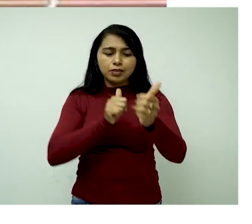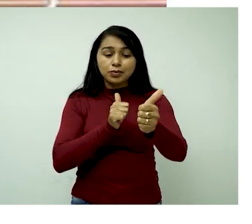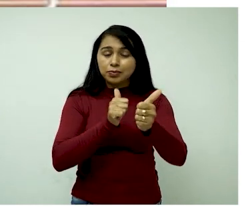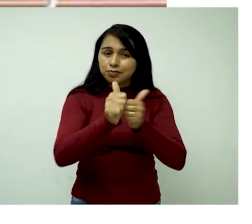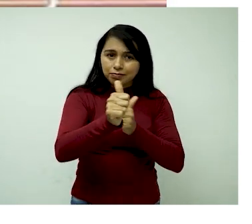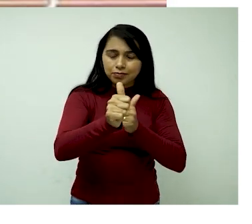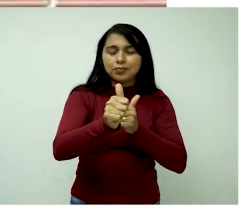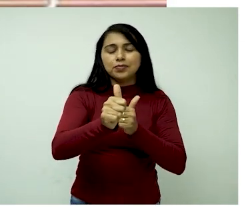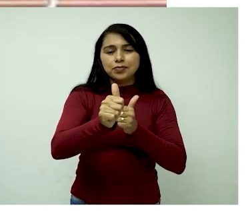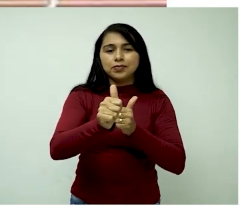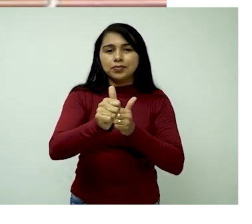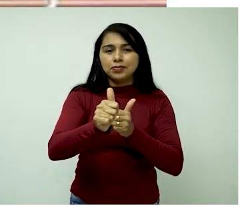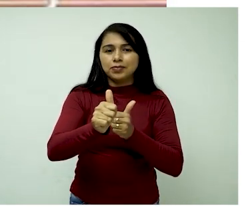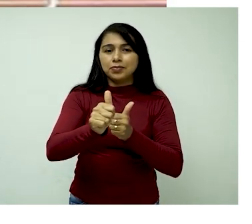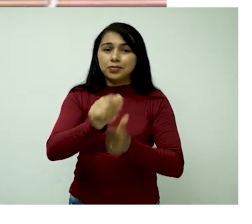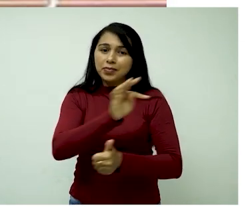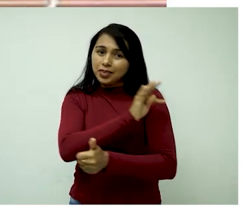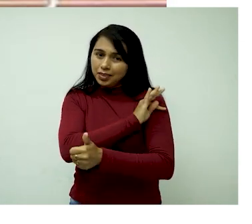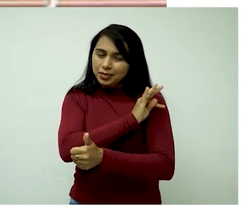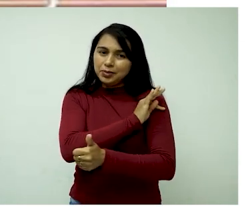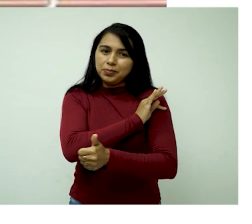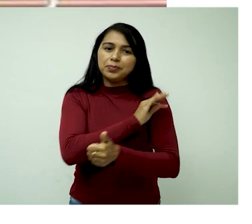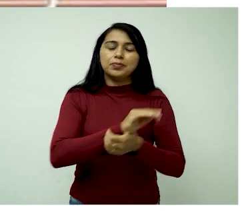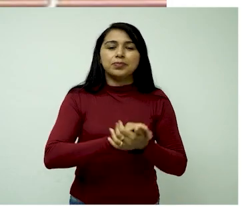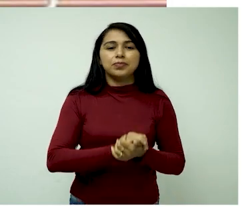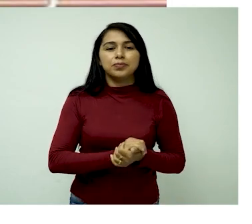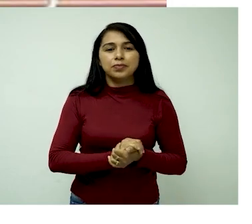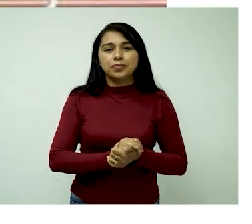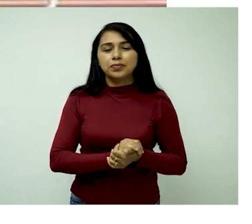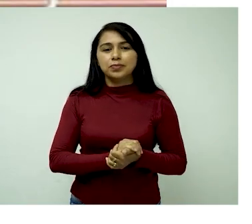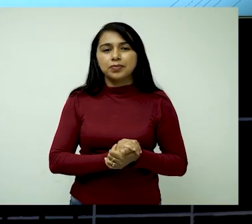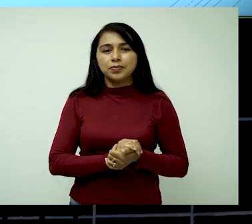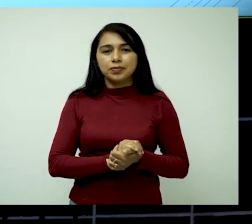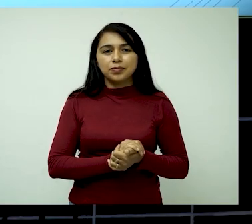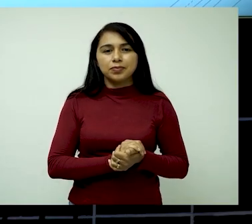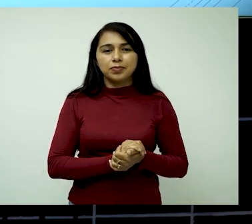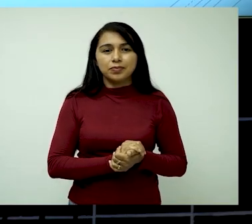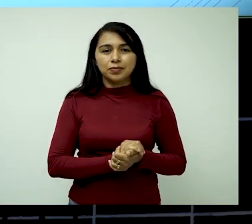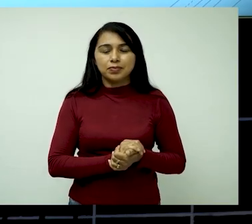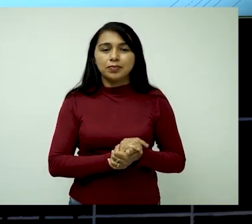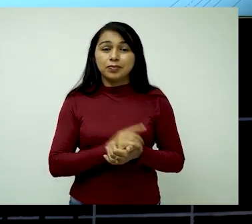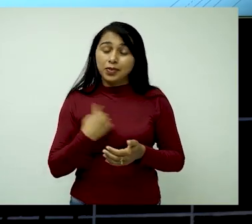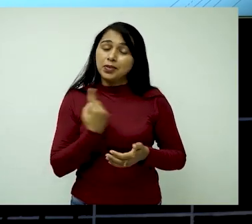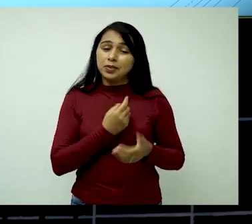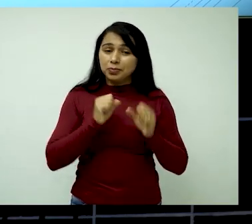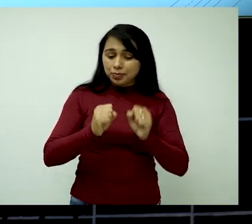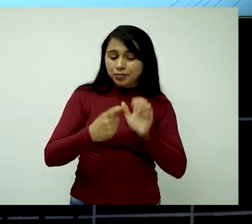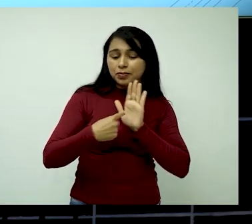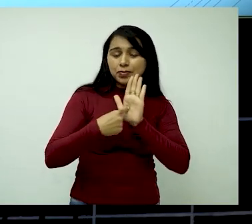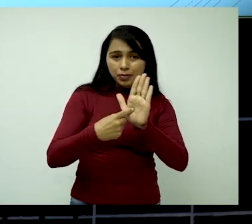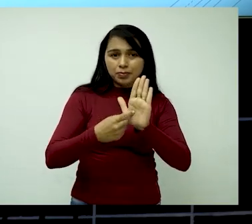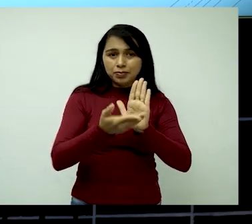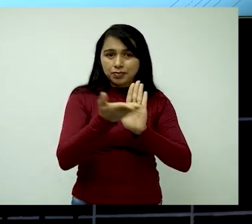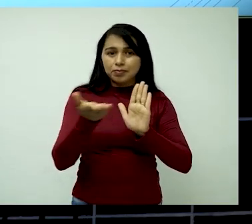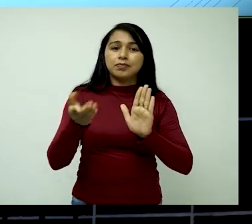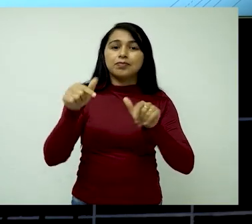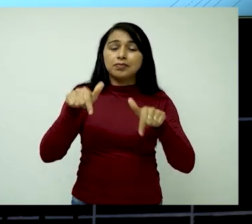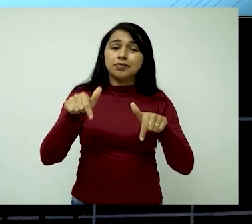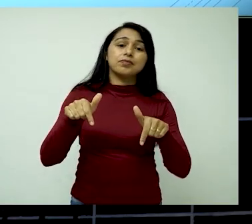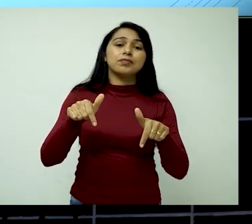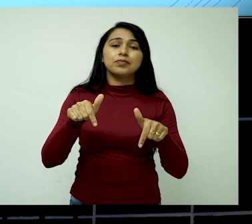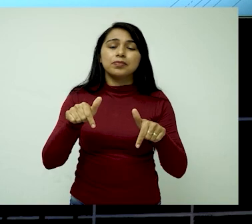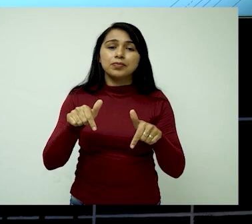desses aspectos técnicos da corrida que a gente pode colocar para vocês aqui, como